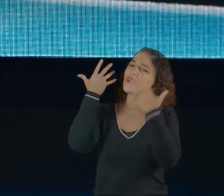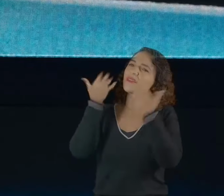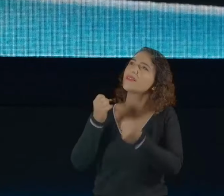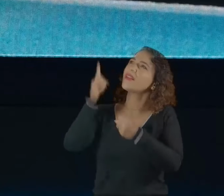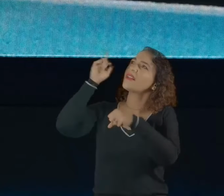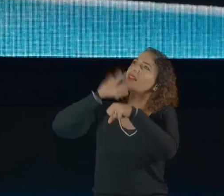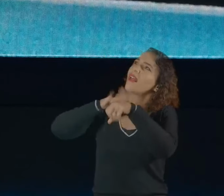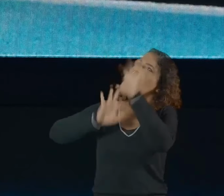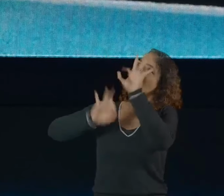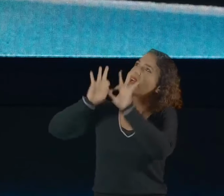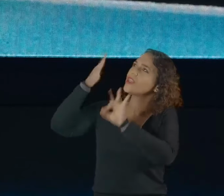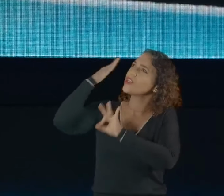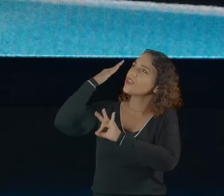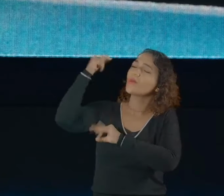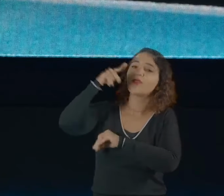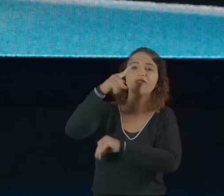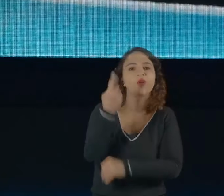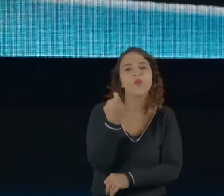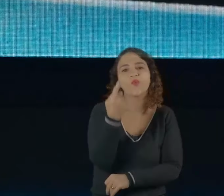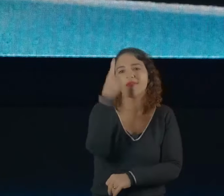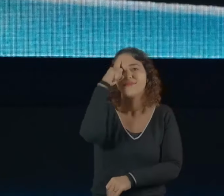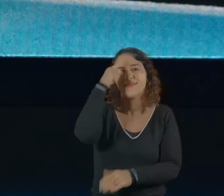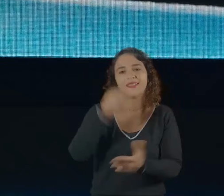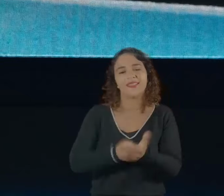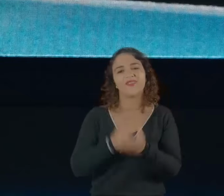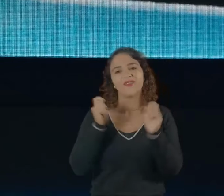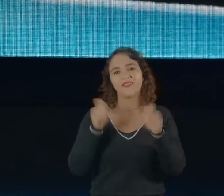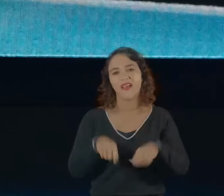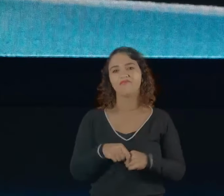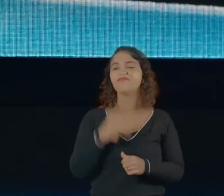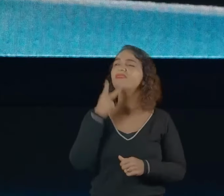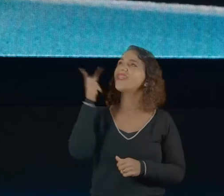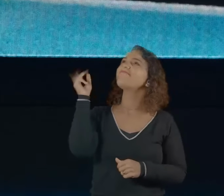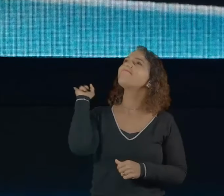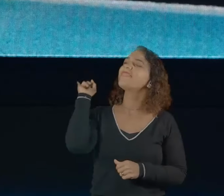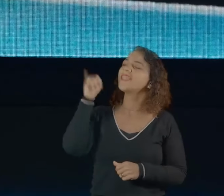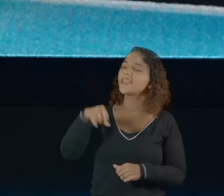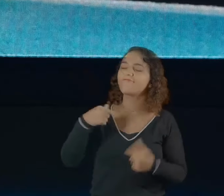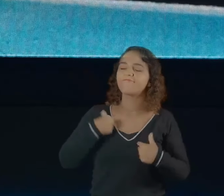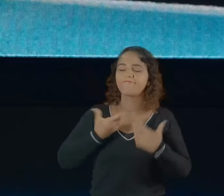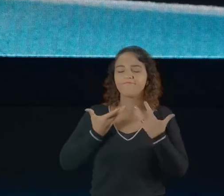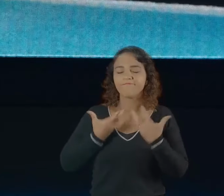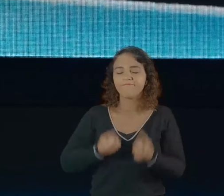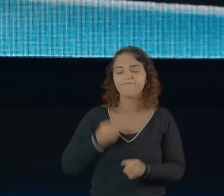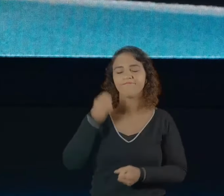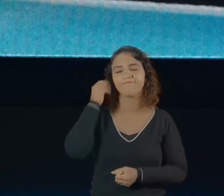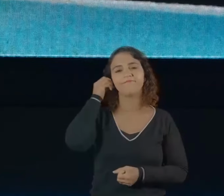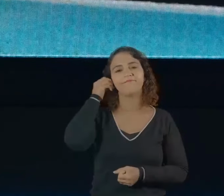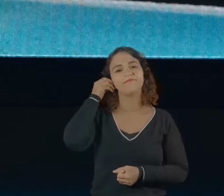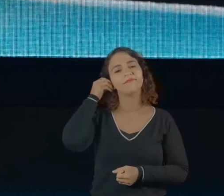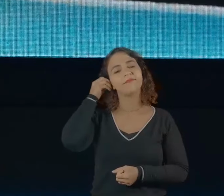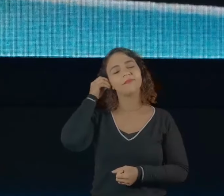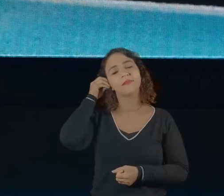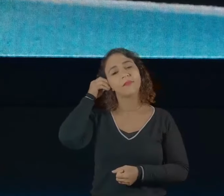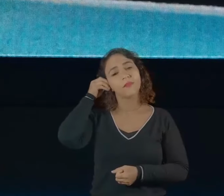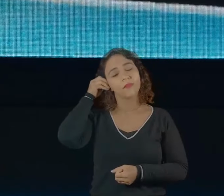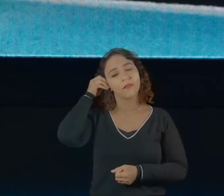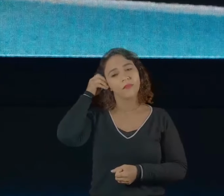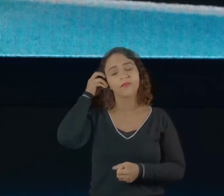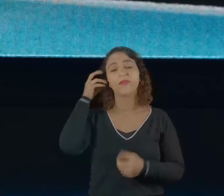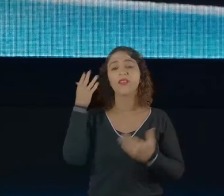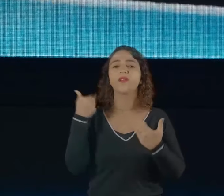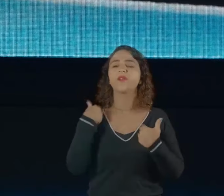Só você pode decidir e dizer sim. Então você, quando eu fizer esse convite, você que está